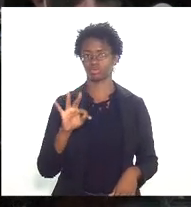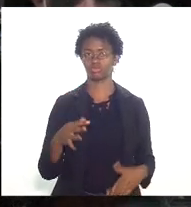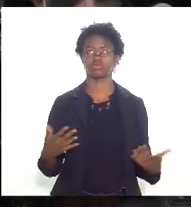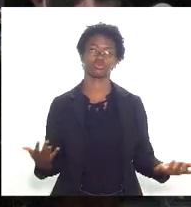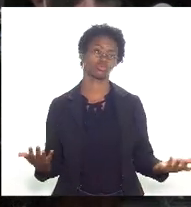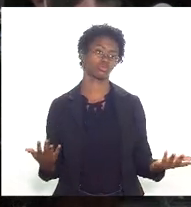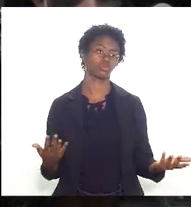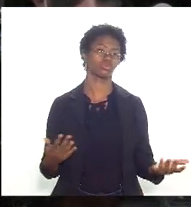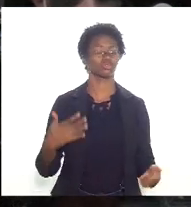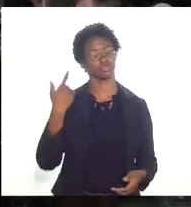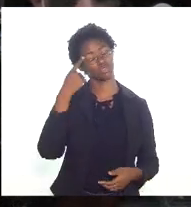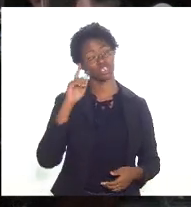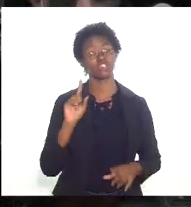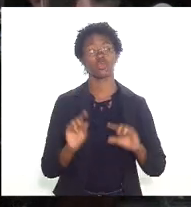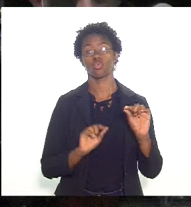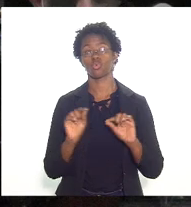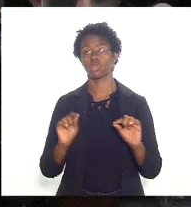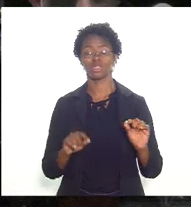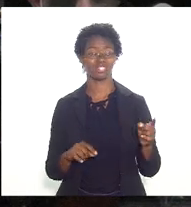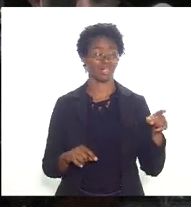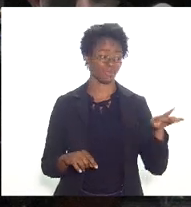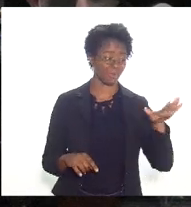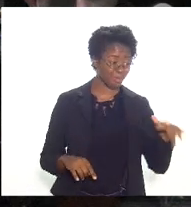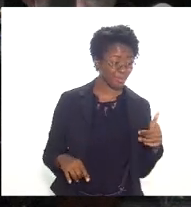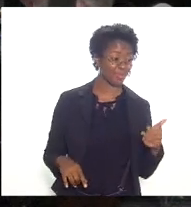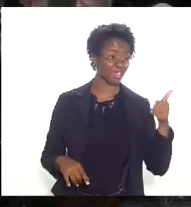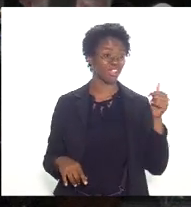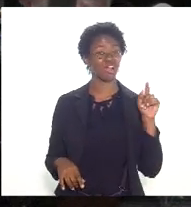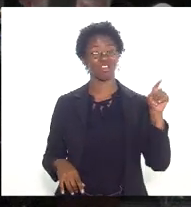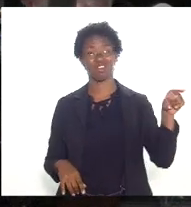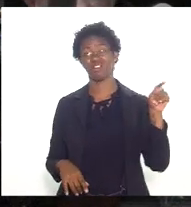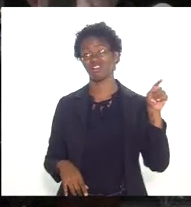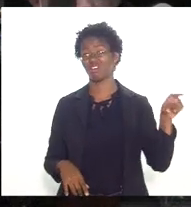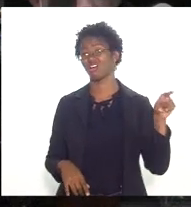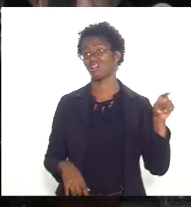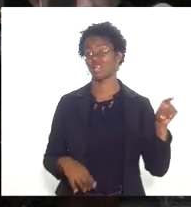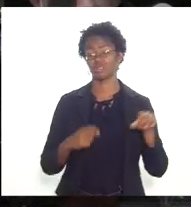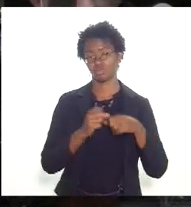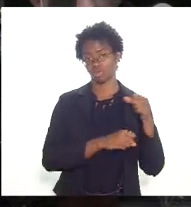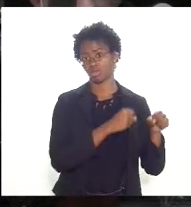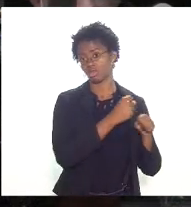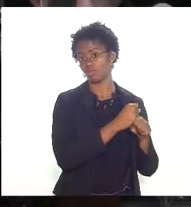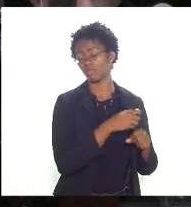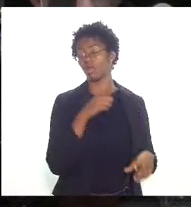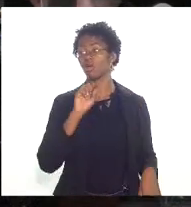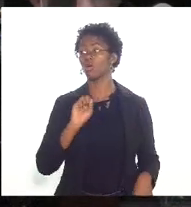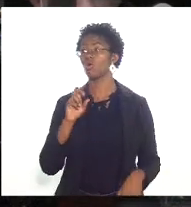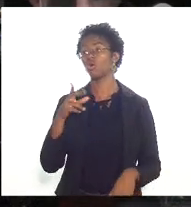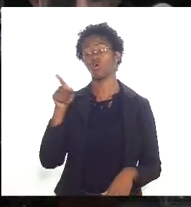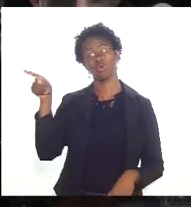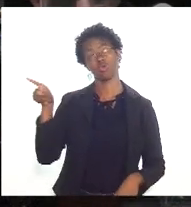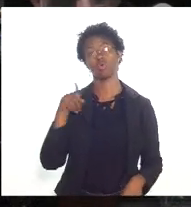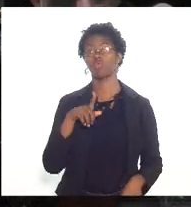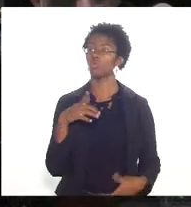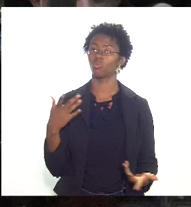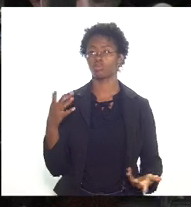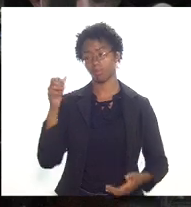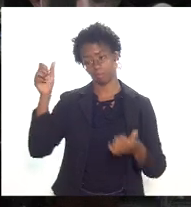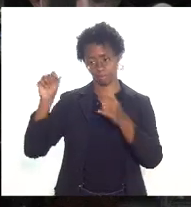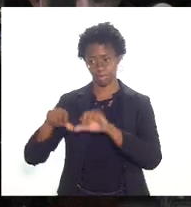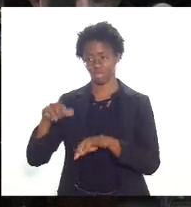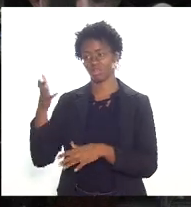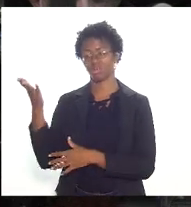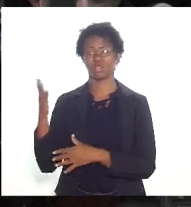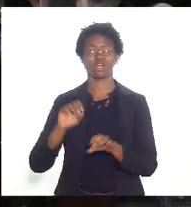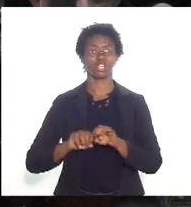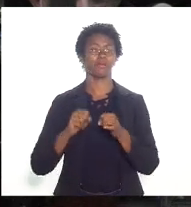para valorizar a Conceição dos Santos Dumont no próximo ano e aí eu já vou contribuir Porque